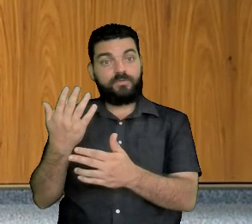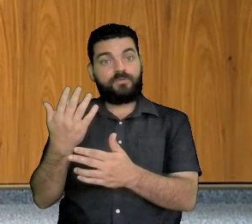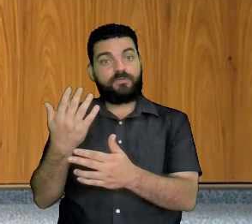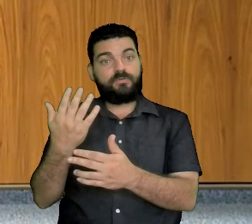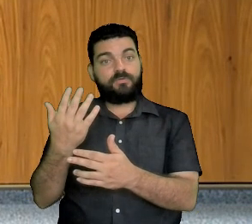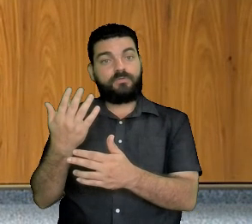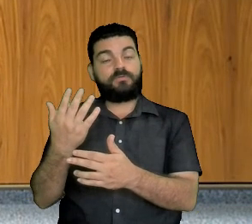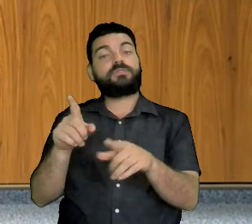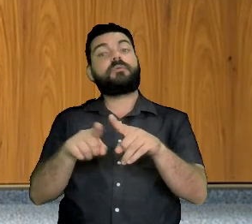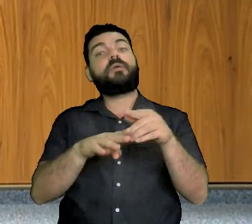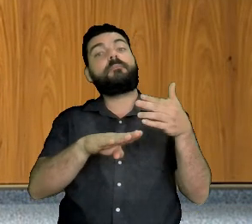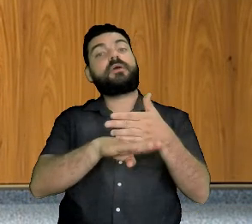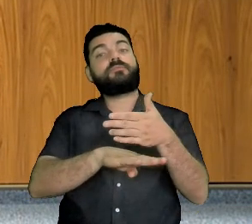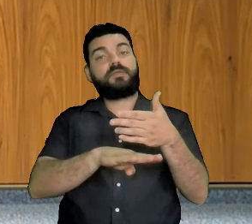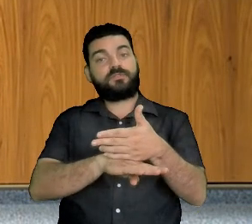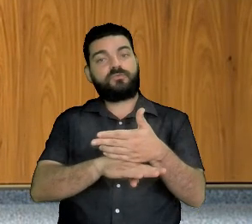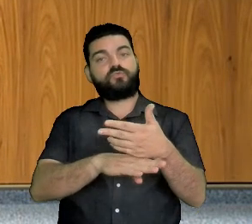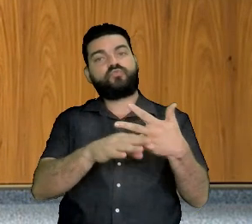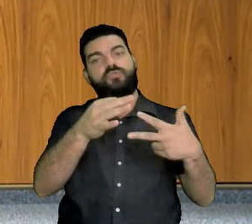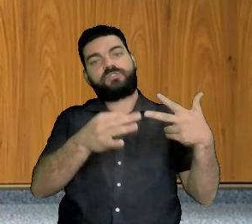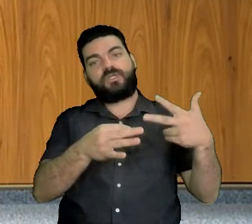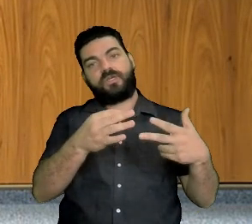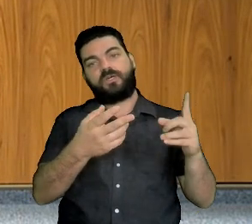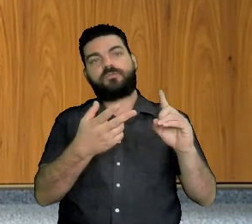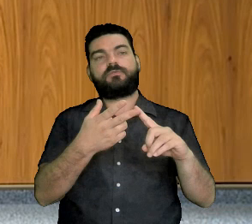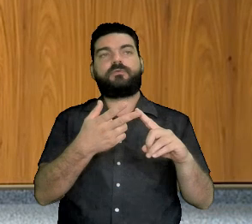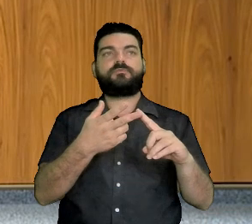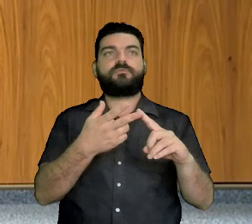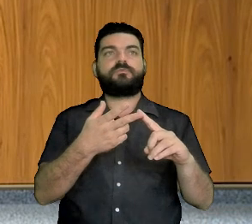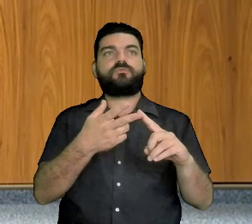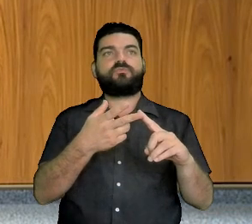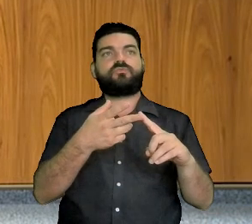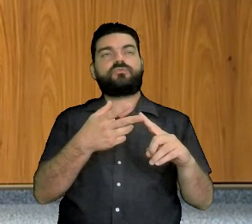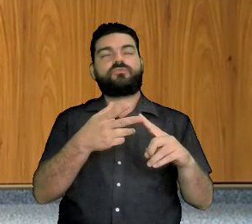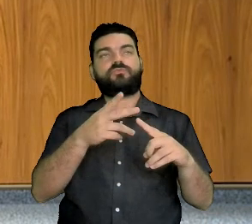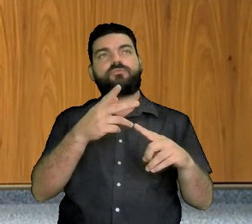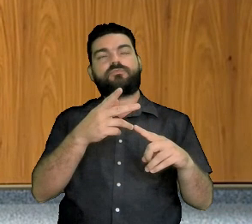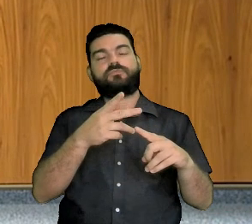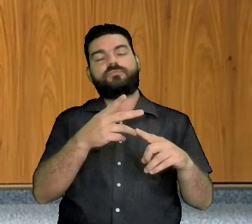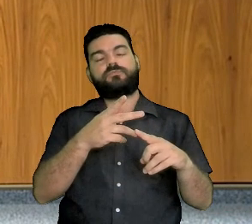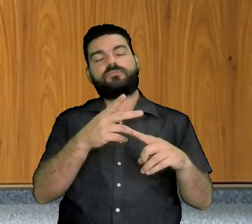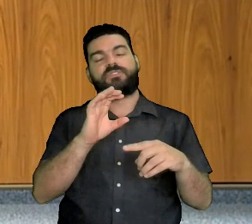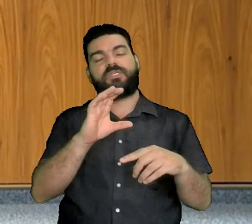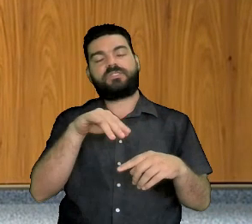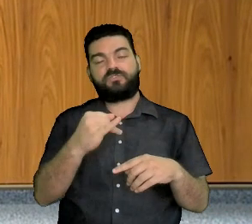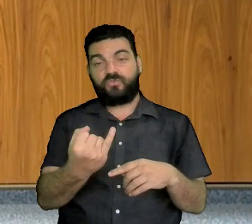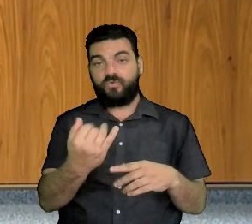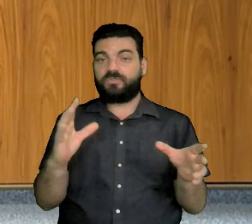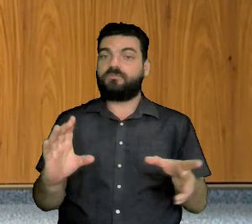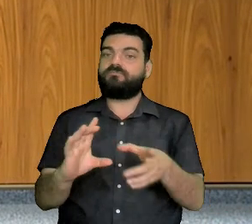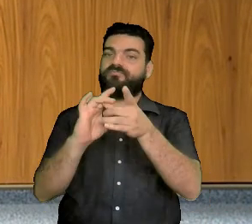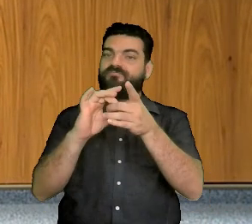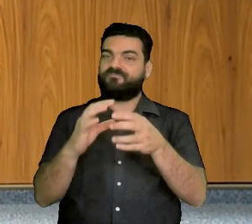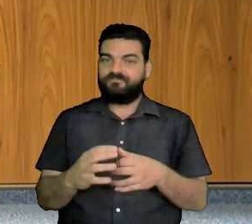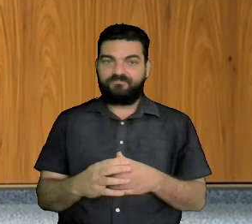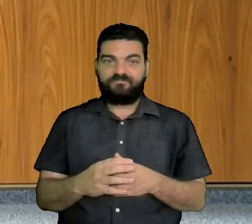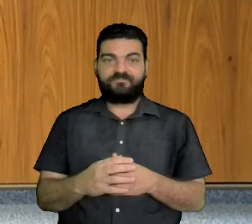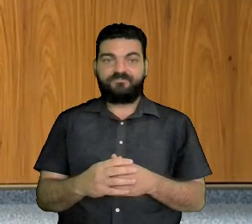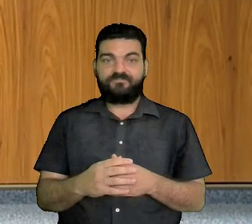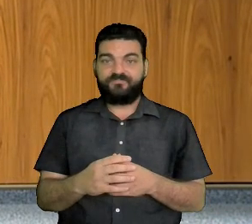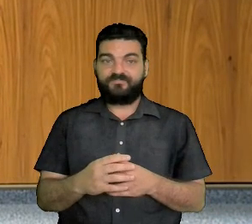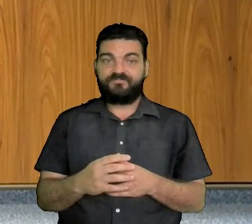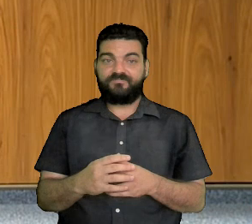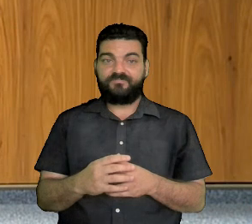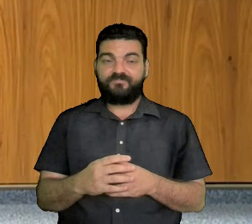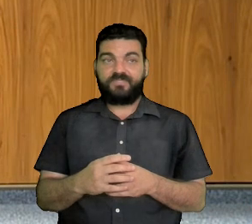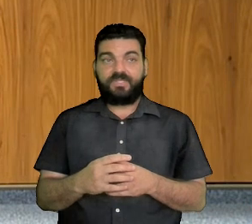a participação do Poder Judiciário, do CNJ, em que essa atuação conjunta se escolhe, vamos dizer assim,